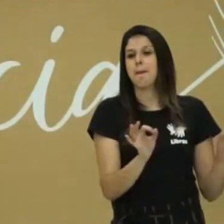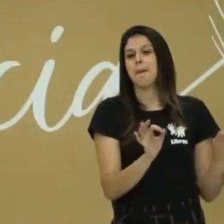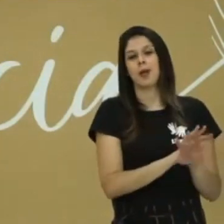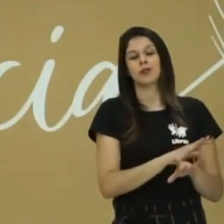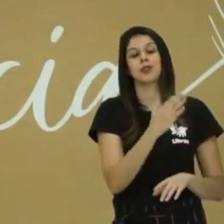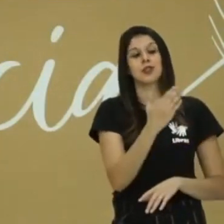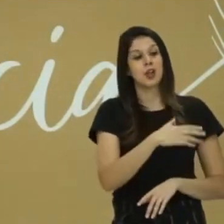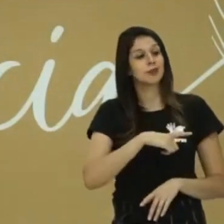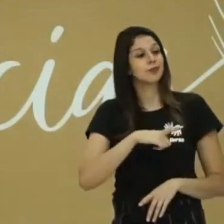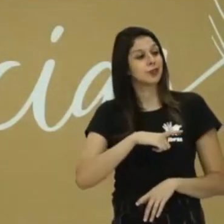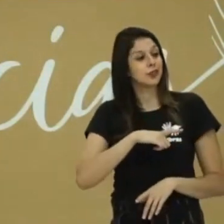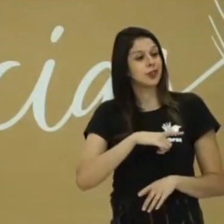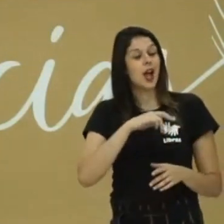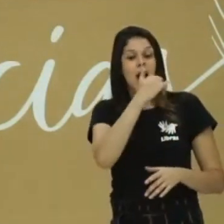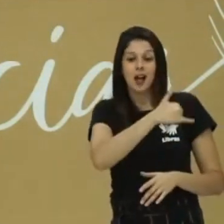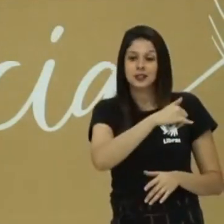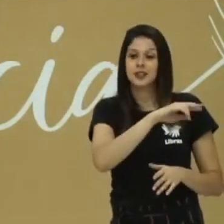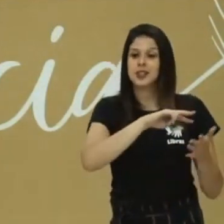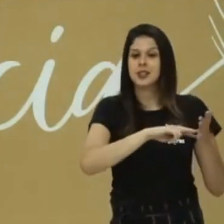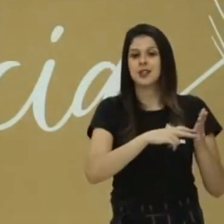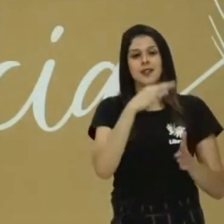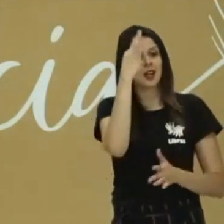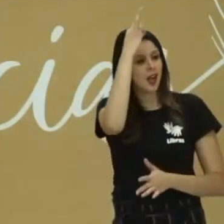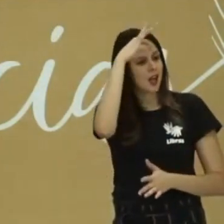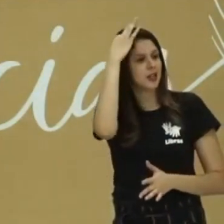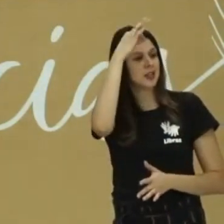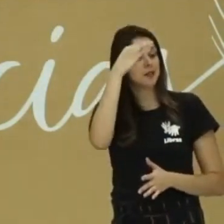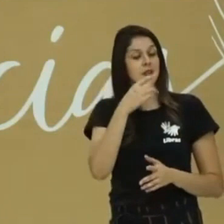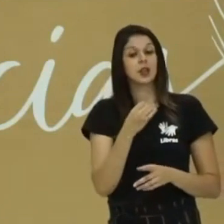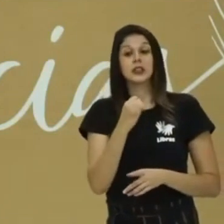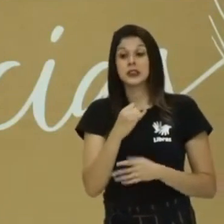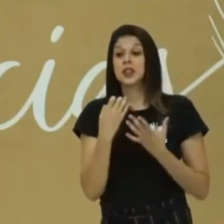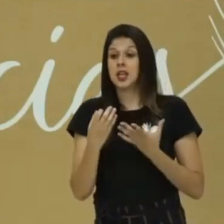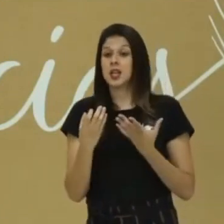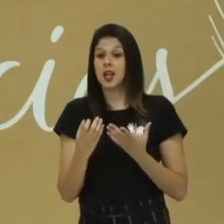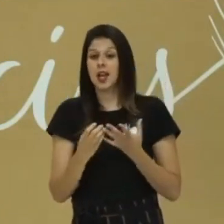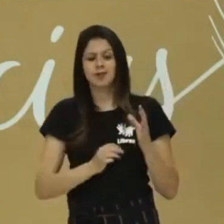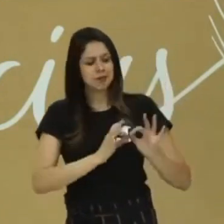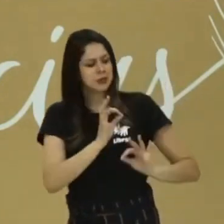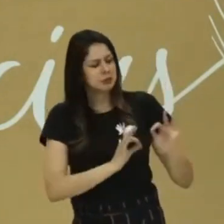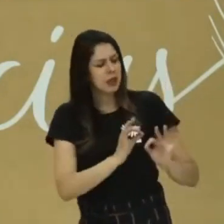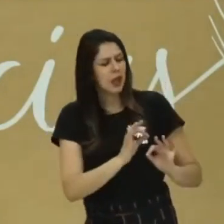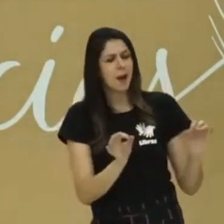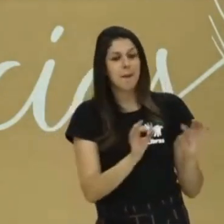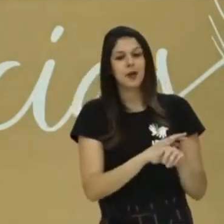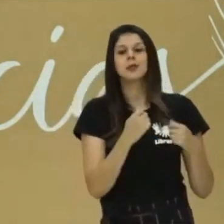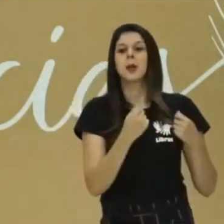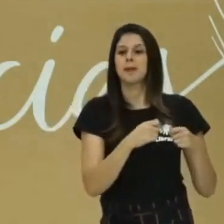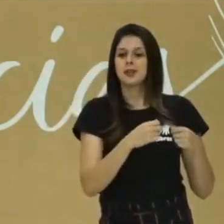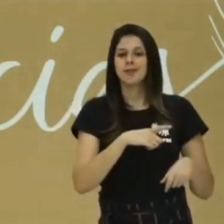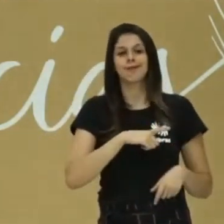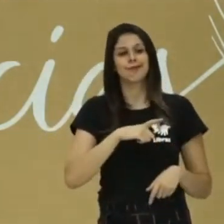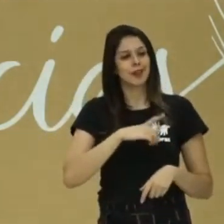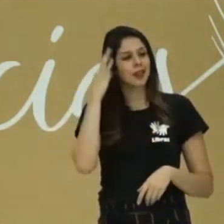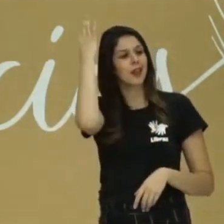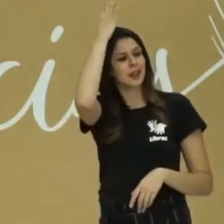ser cheio do espírito se você quer ser uma noiva para o dente de Jesus Cristo Então você precisa de ser cheio